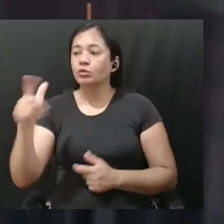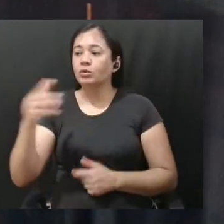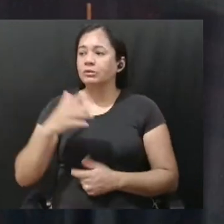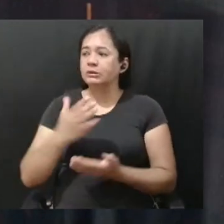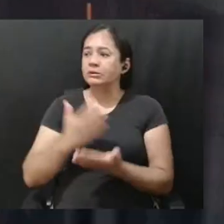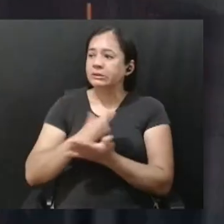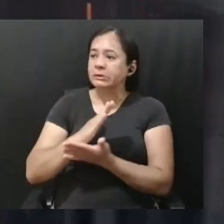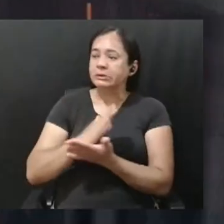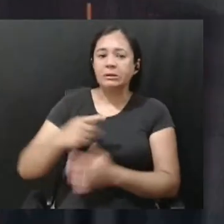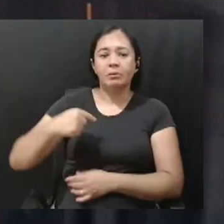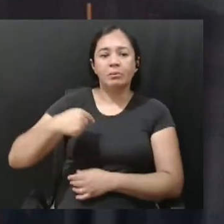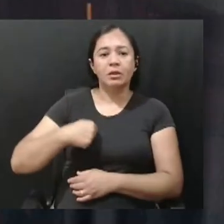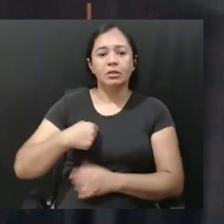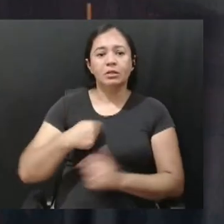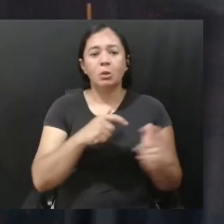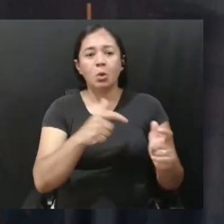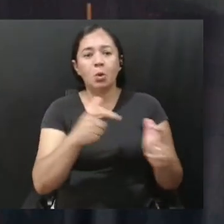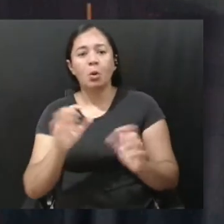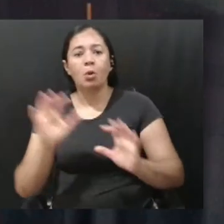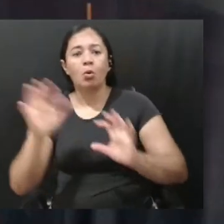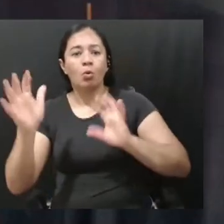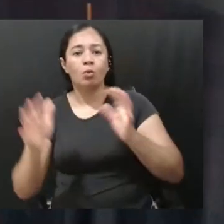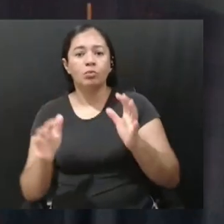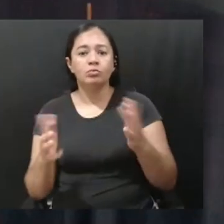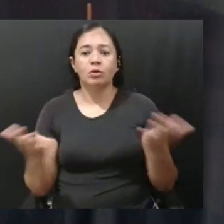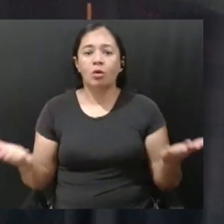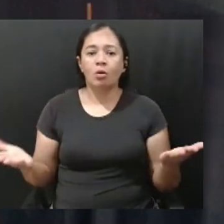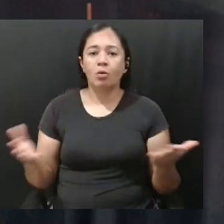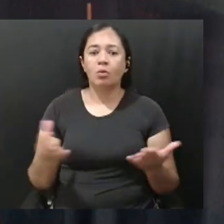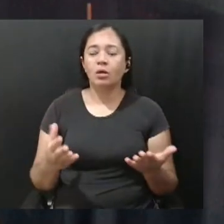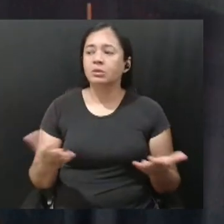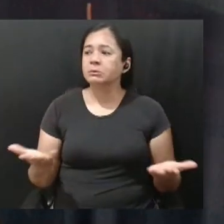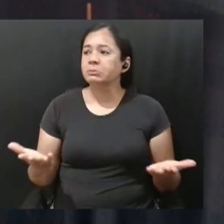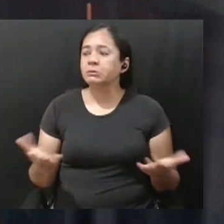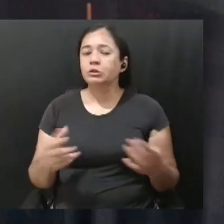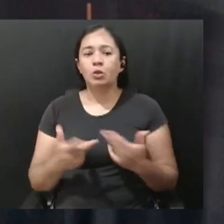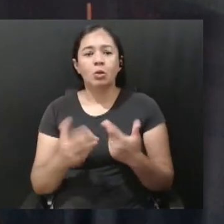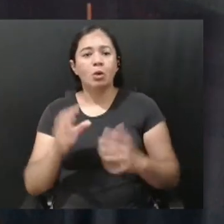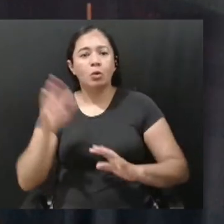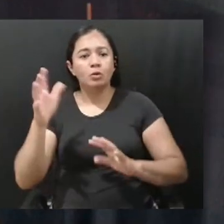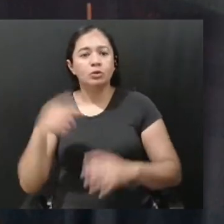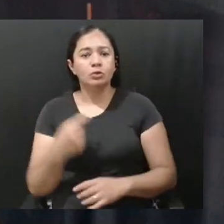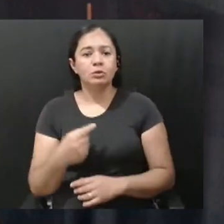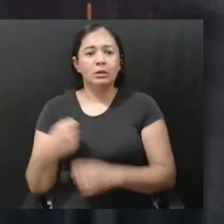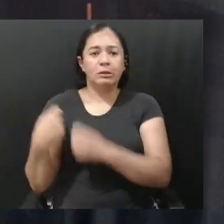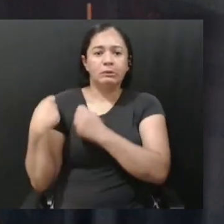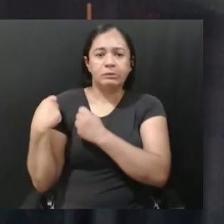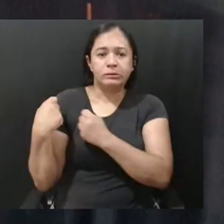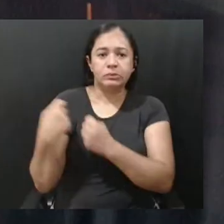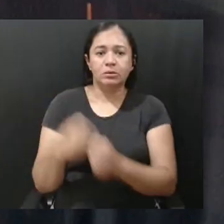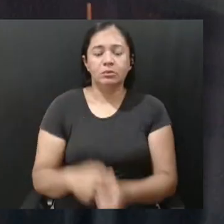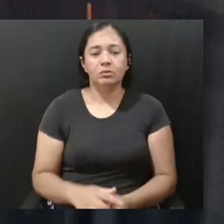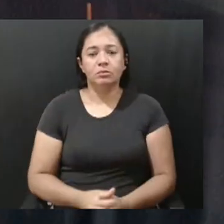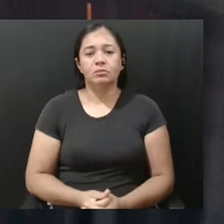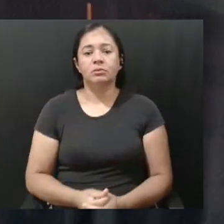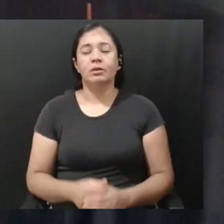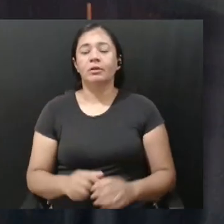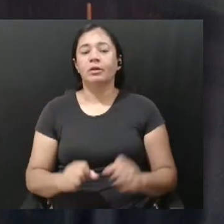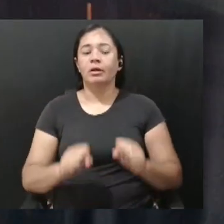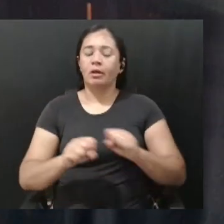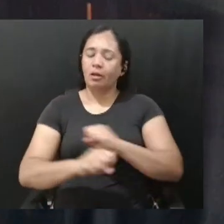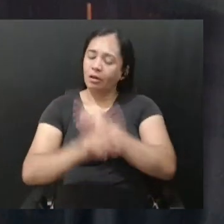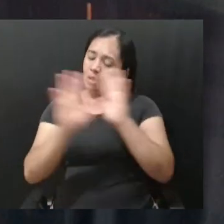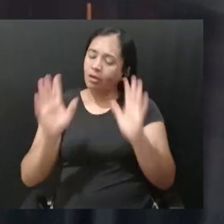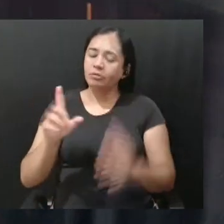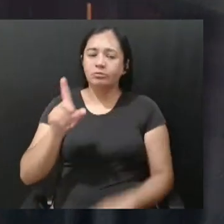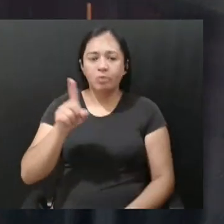né. Que bagagens são essas que a gente está carregando, né. E claro que é um processo também, né, mas se a gente não